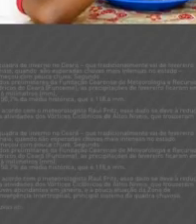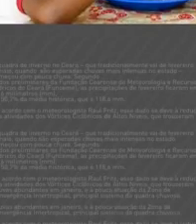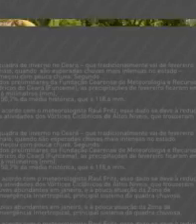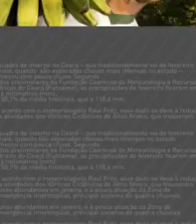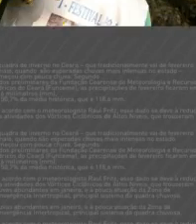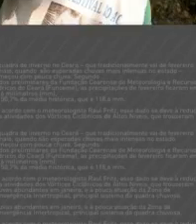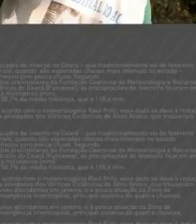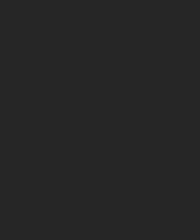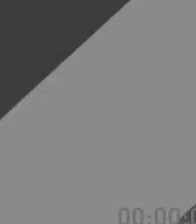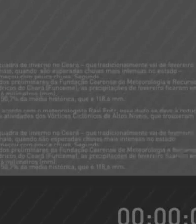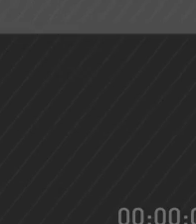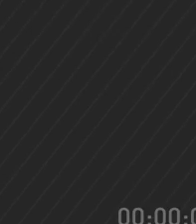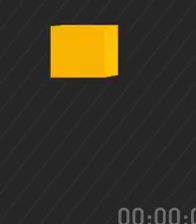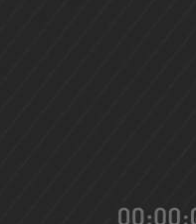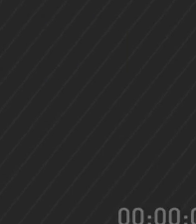du